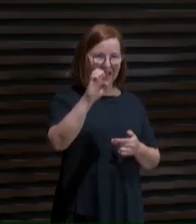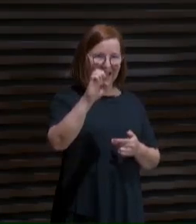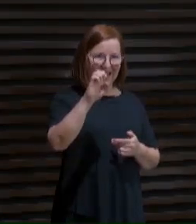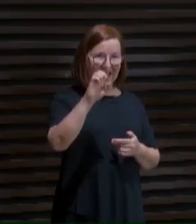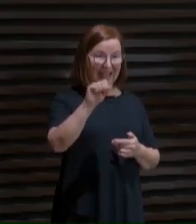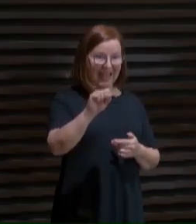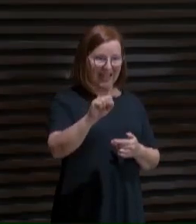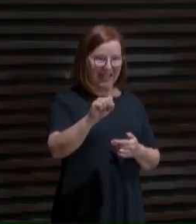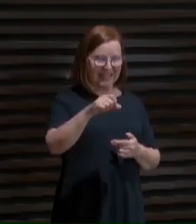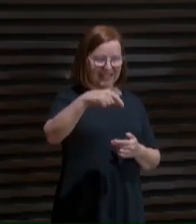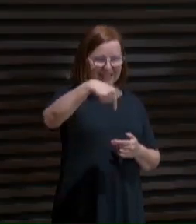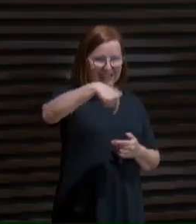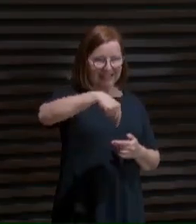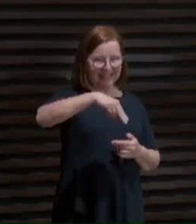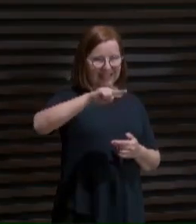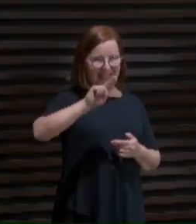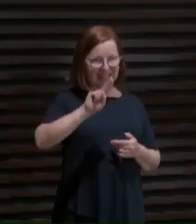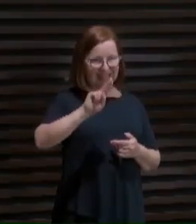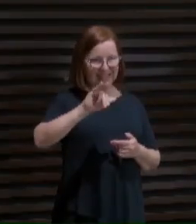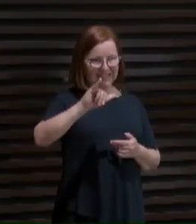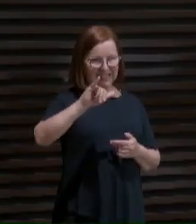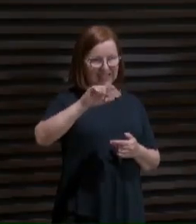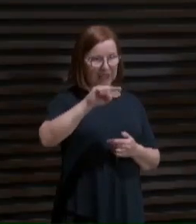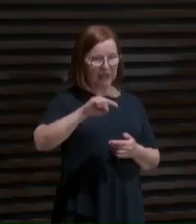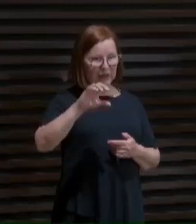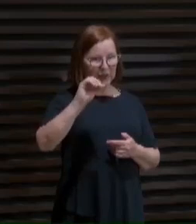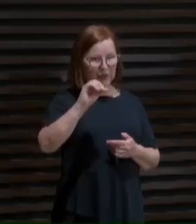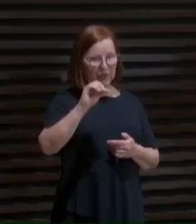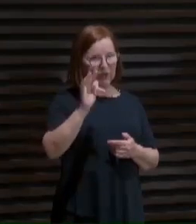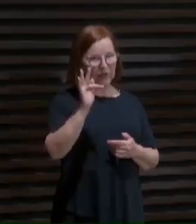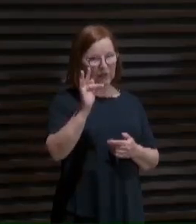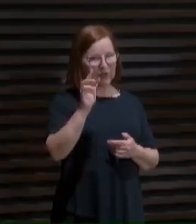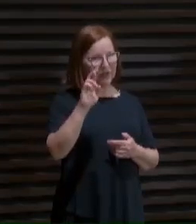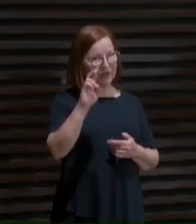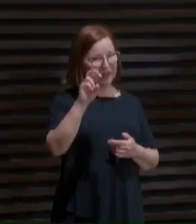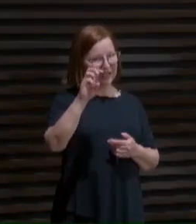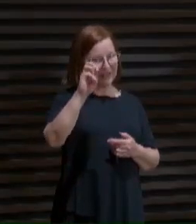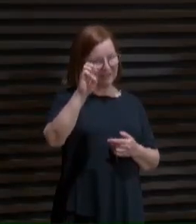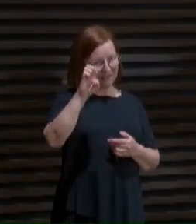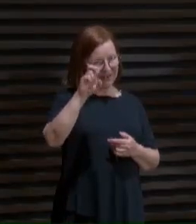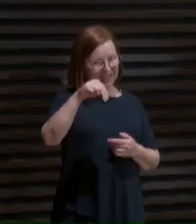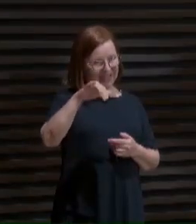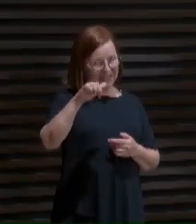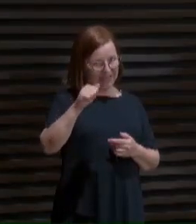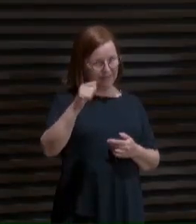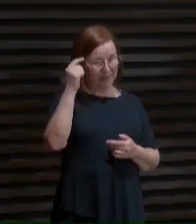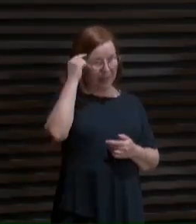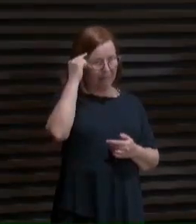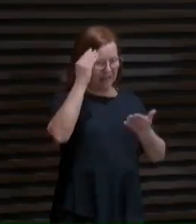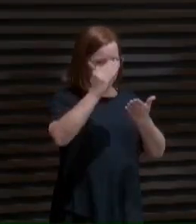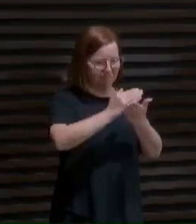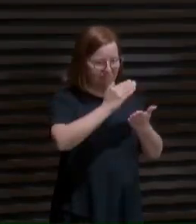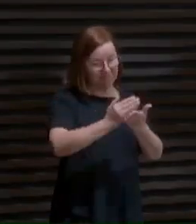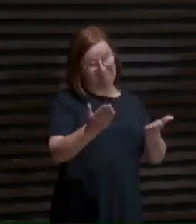esquizofrenia. Uma mente dividida. Será que era isto? Veja